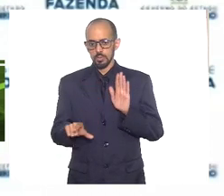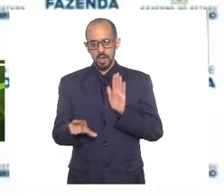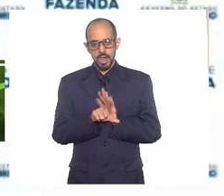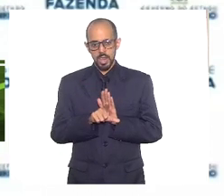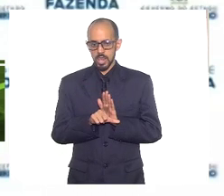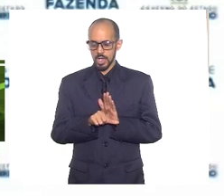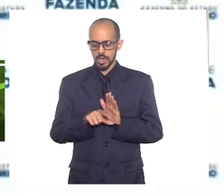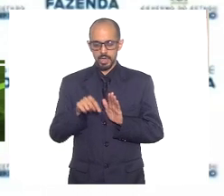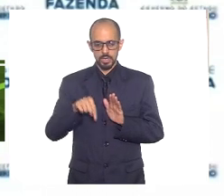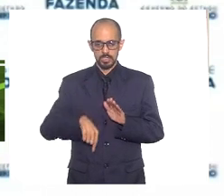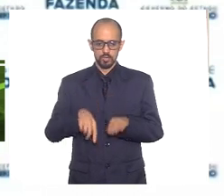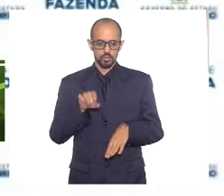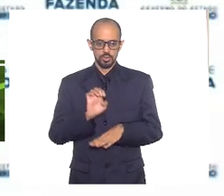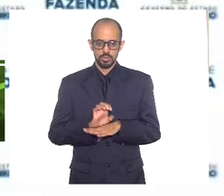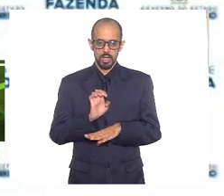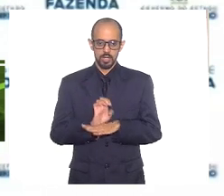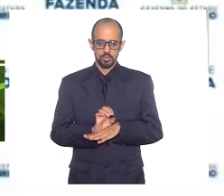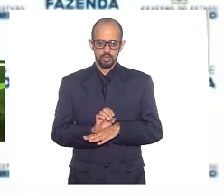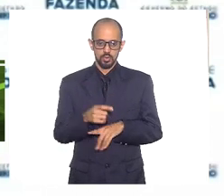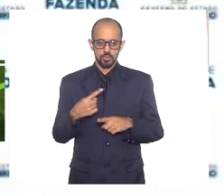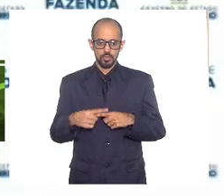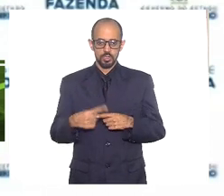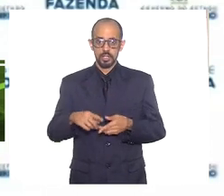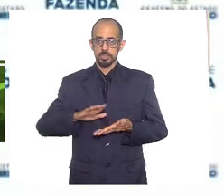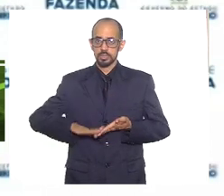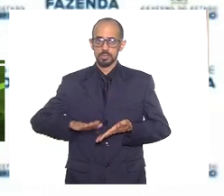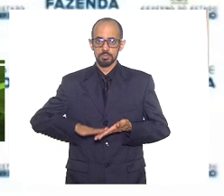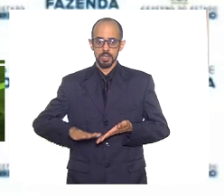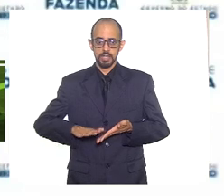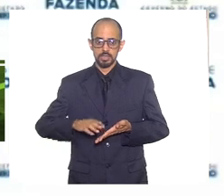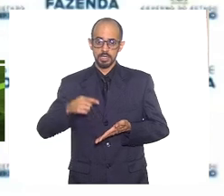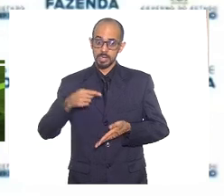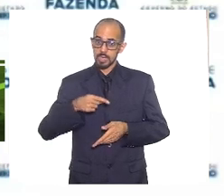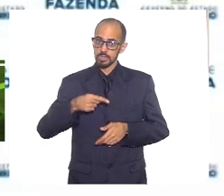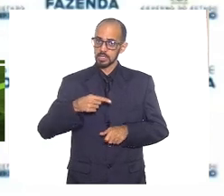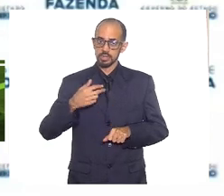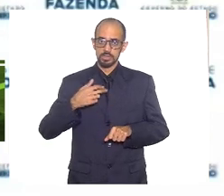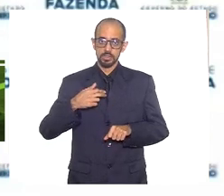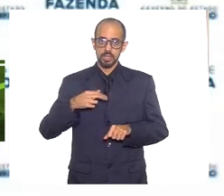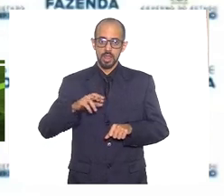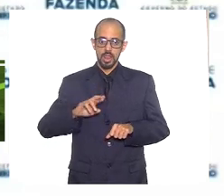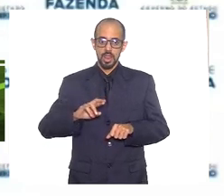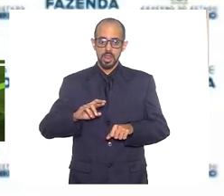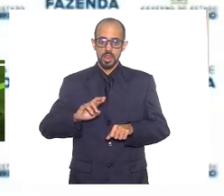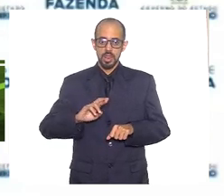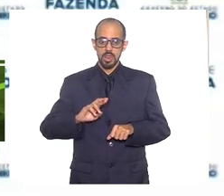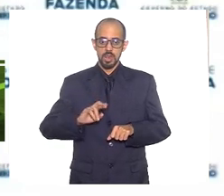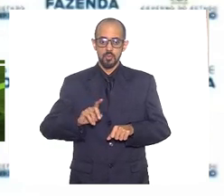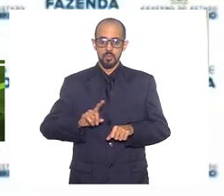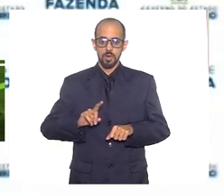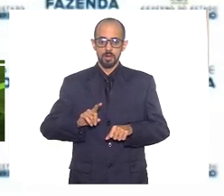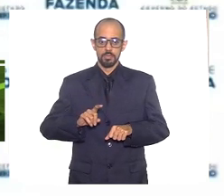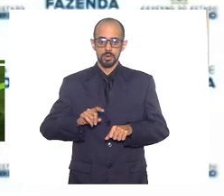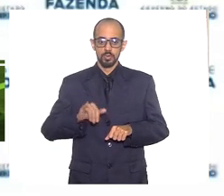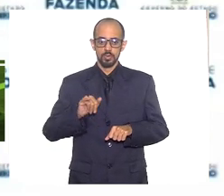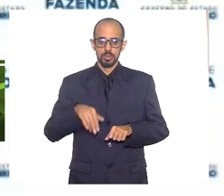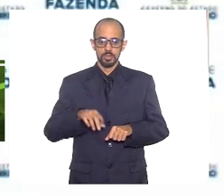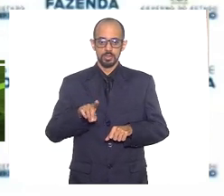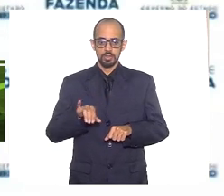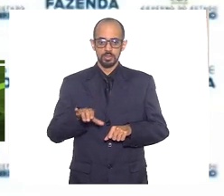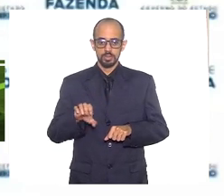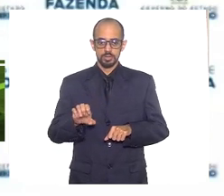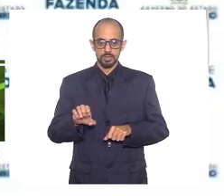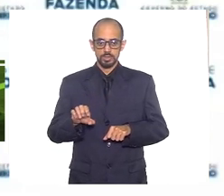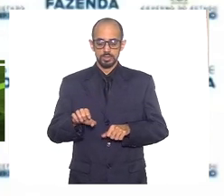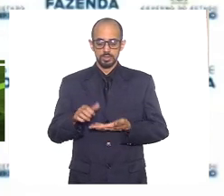menor sentido que despesas dessa natureza não componham o índice mínimo constitucional